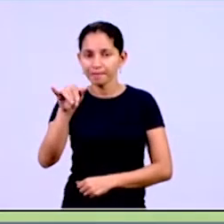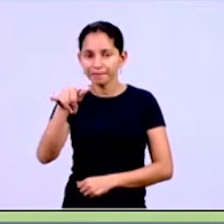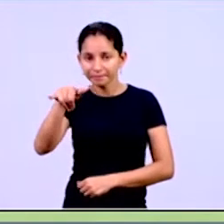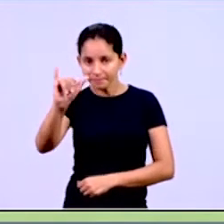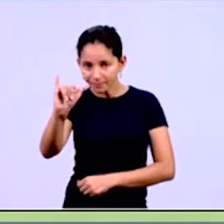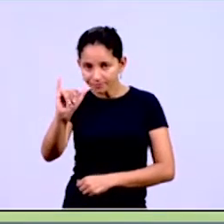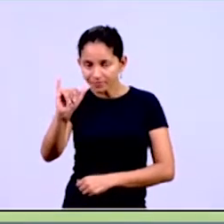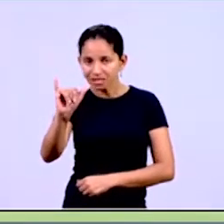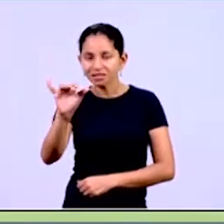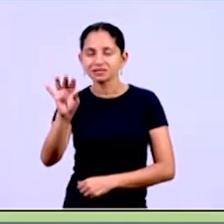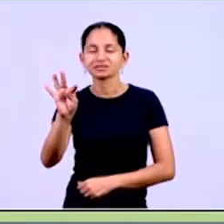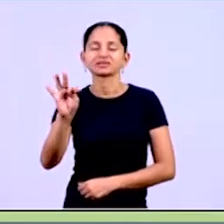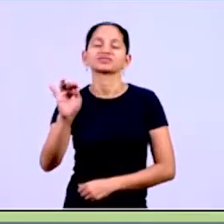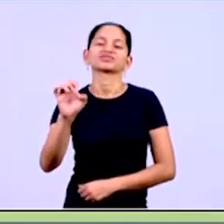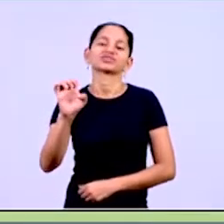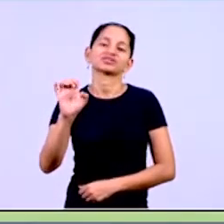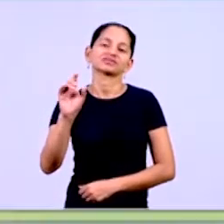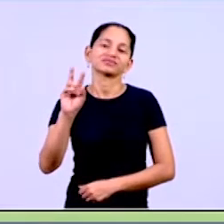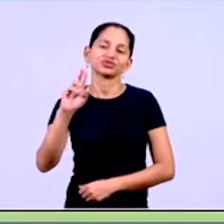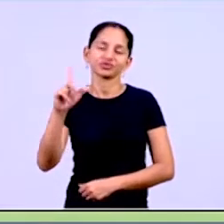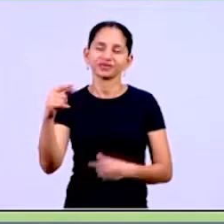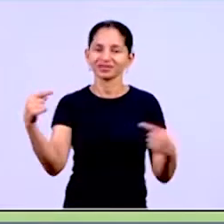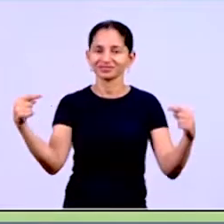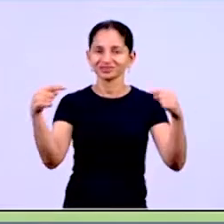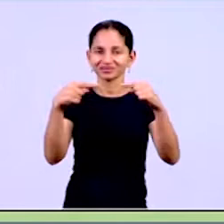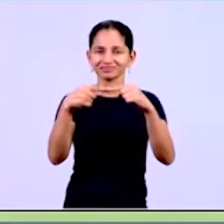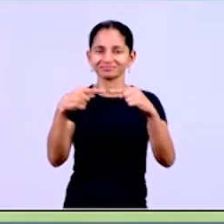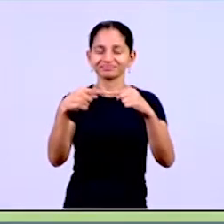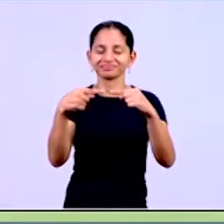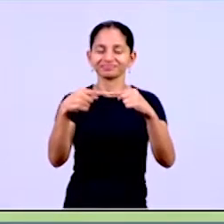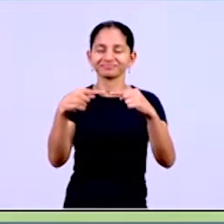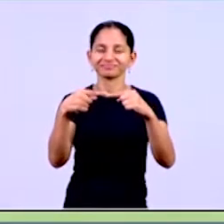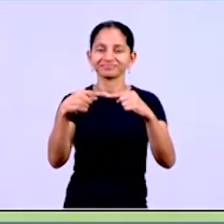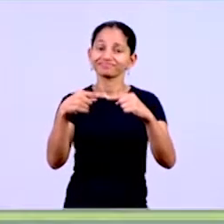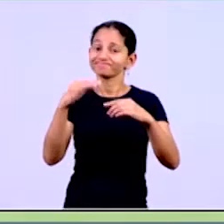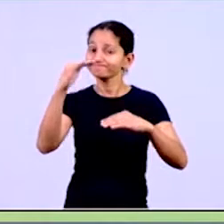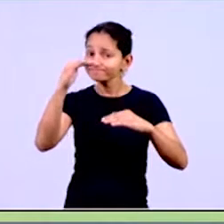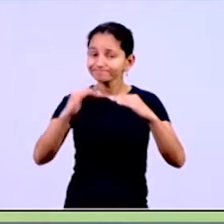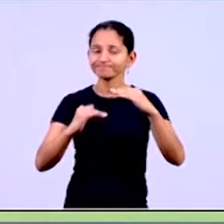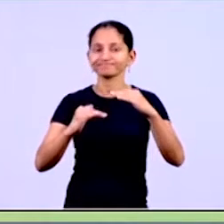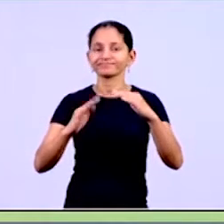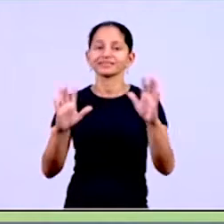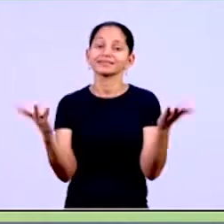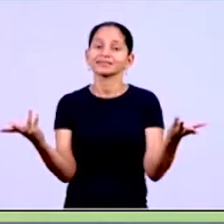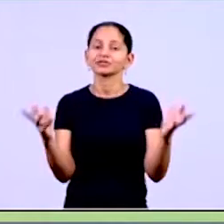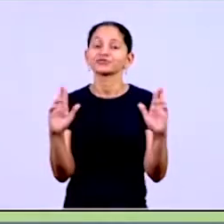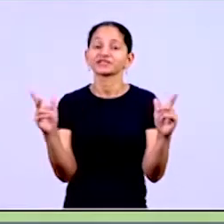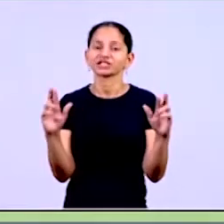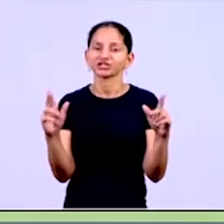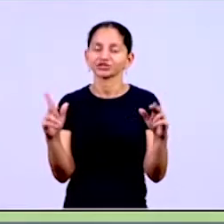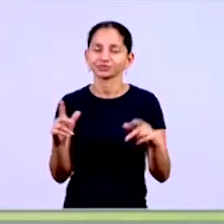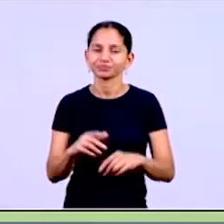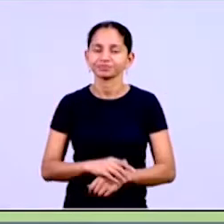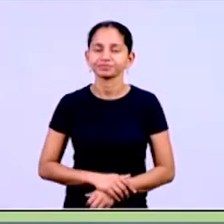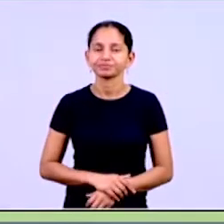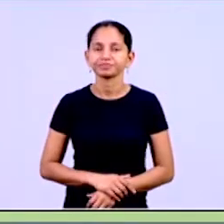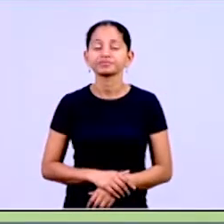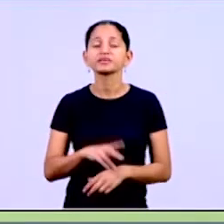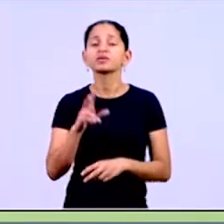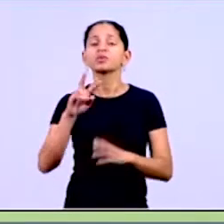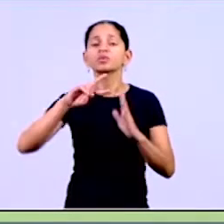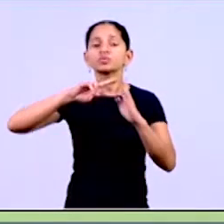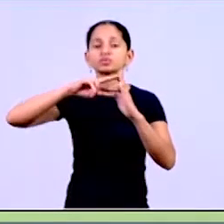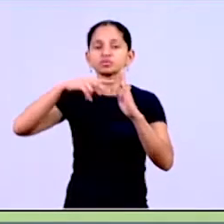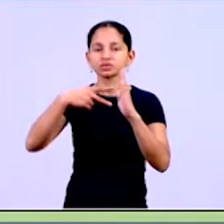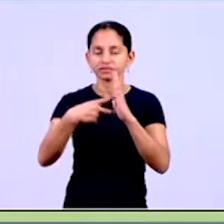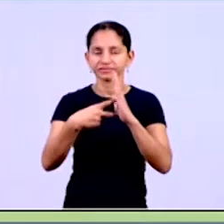né? Nós, computador para a gente, computador em computador. Então, o byte é meio que a unidade aí, né? E o que